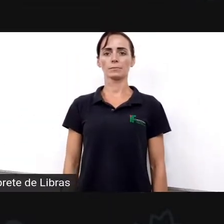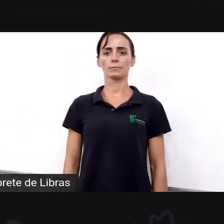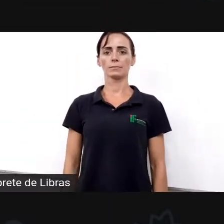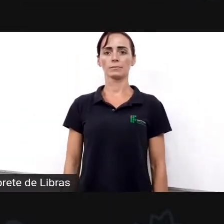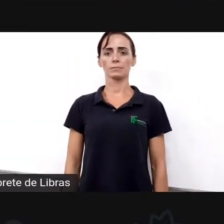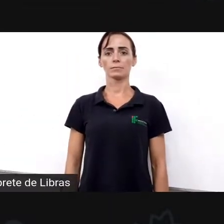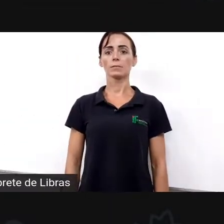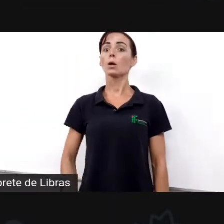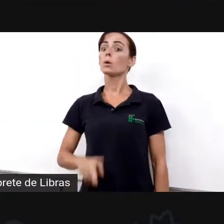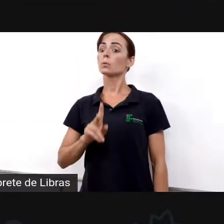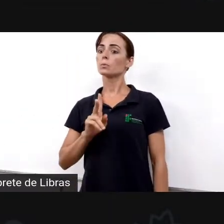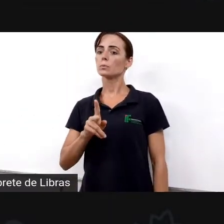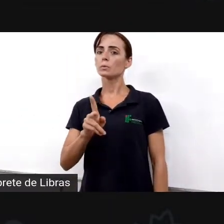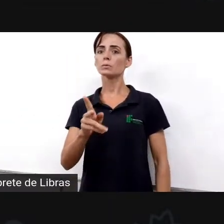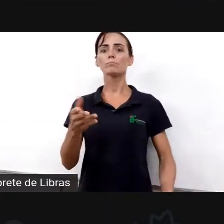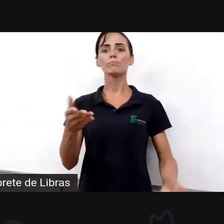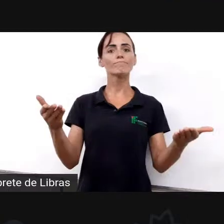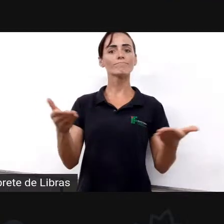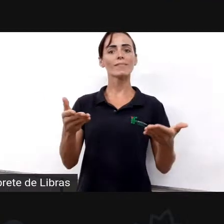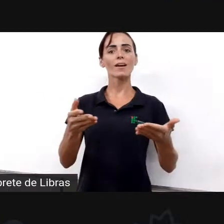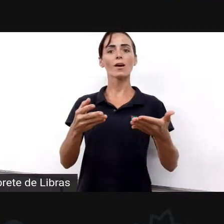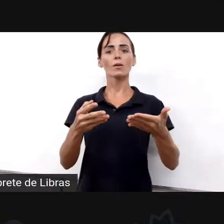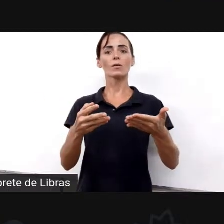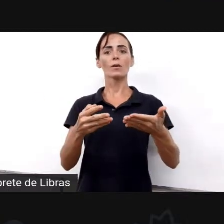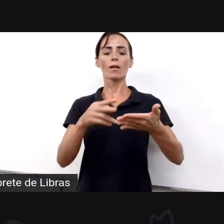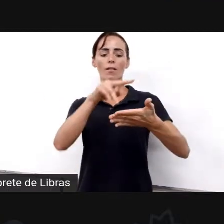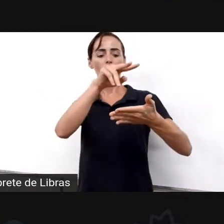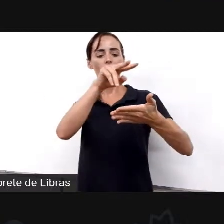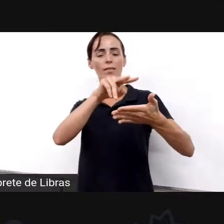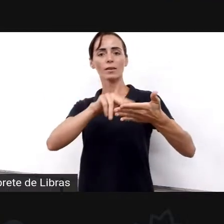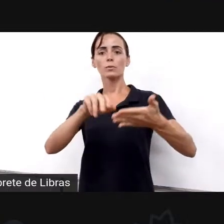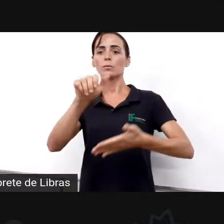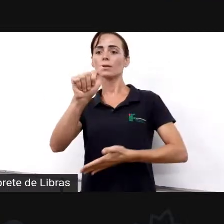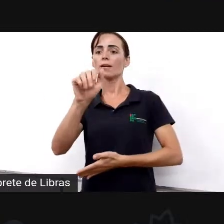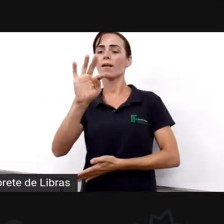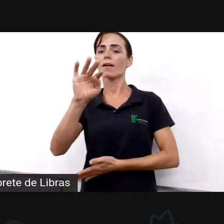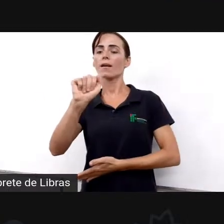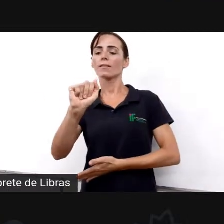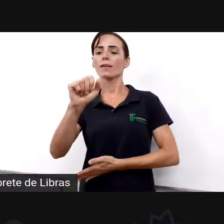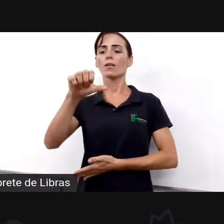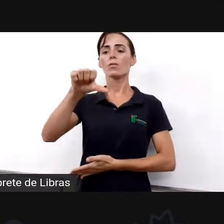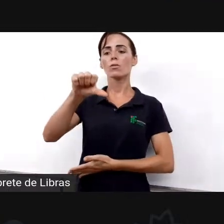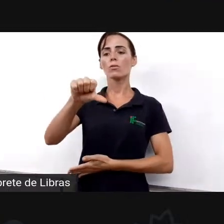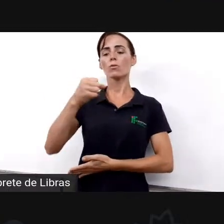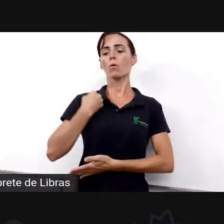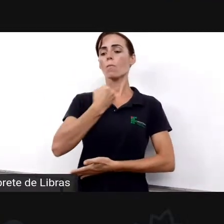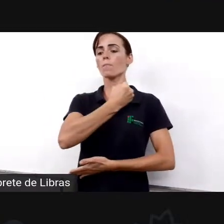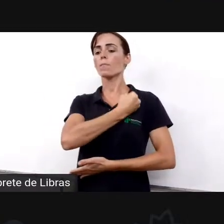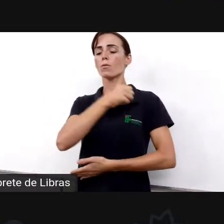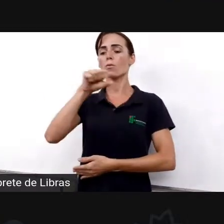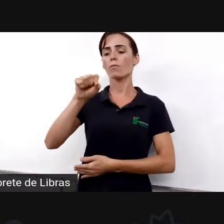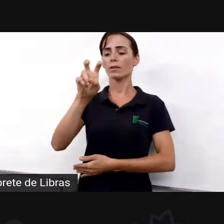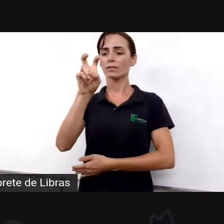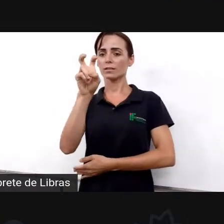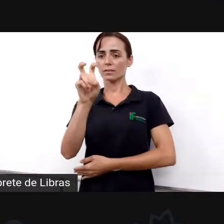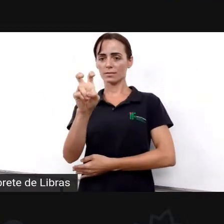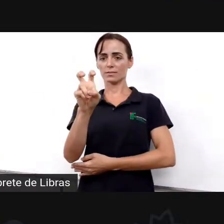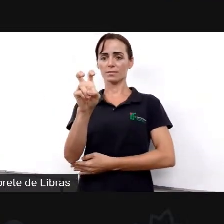Procederemos agora à leitura da ata número 95 da solenidade de